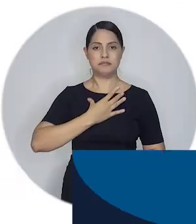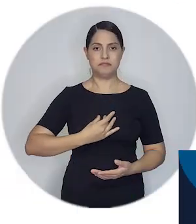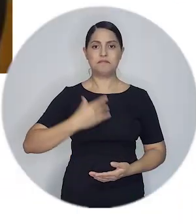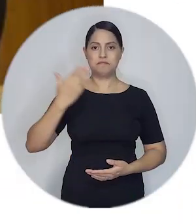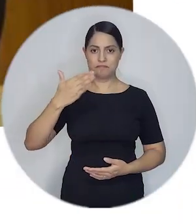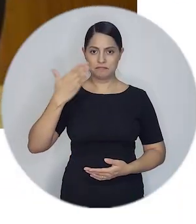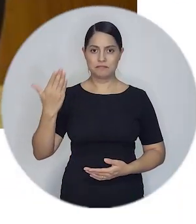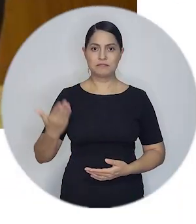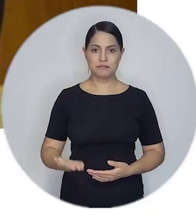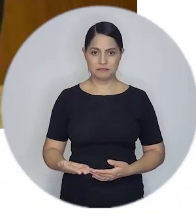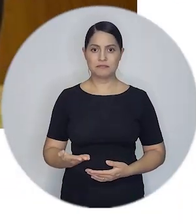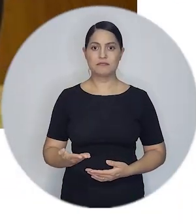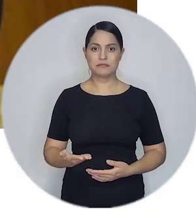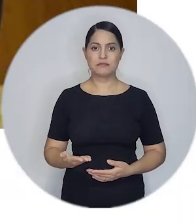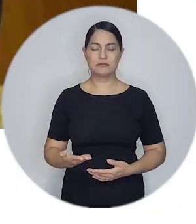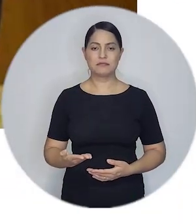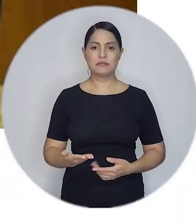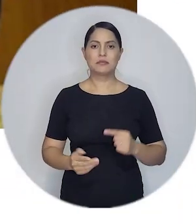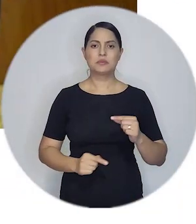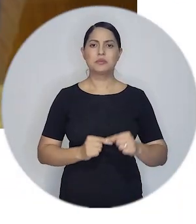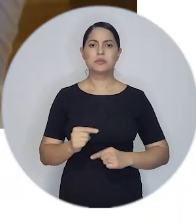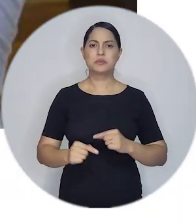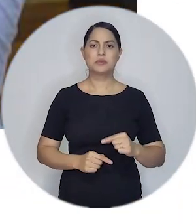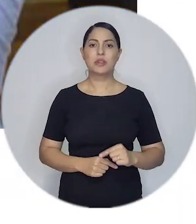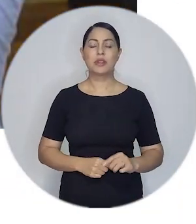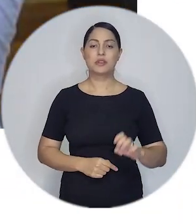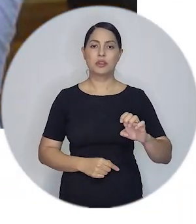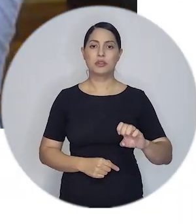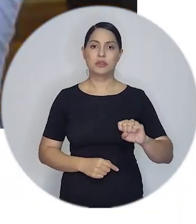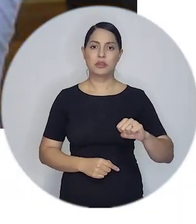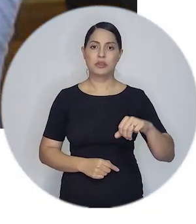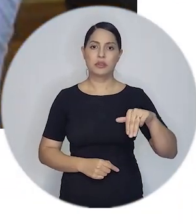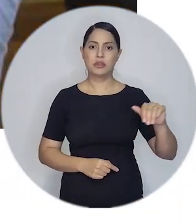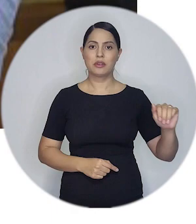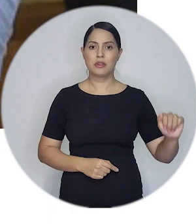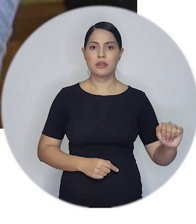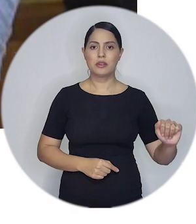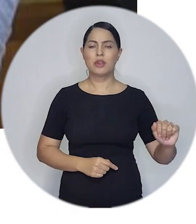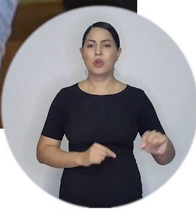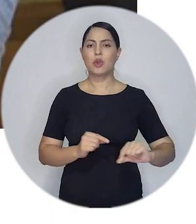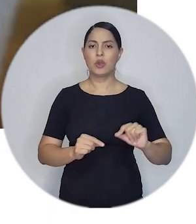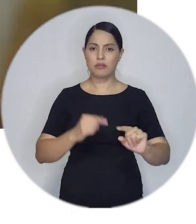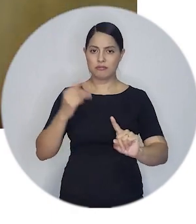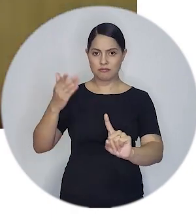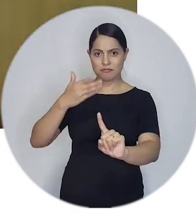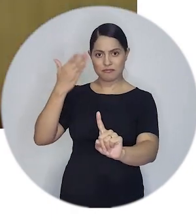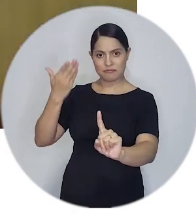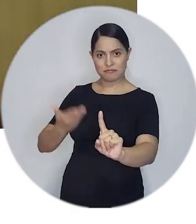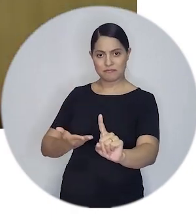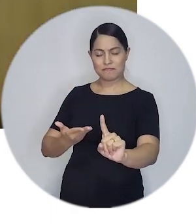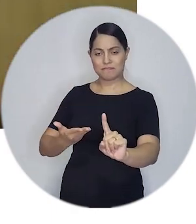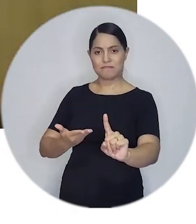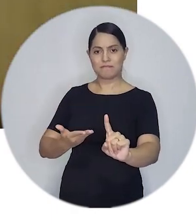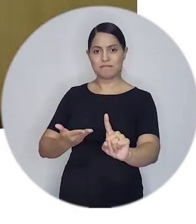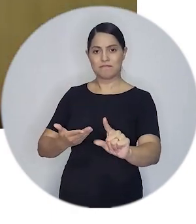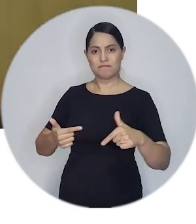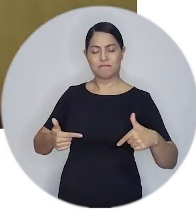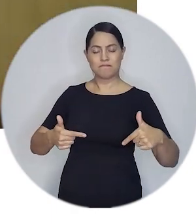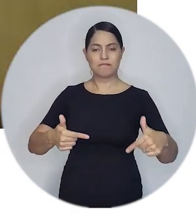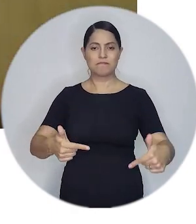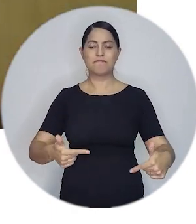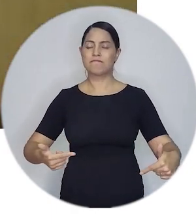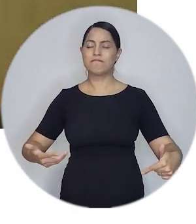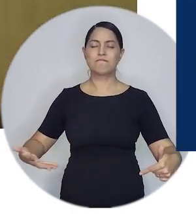a medalha do Mérito Acadêmico da Escola Superior de Magistratura do Amazonas. A honraria é destinada ao reconhecimento daqueles